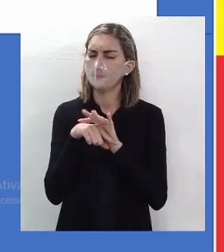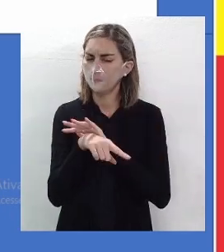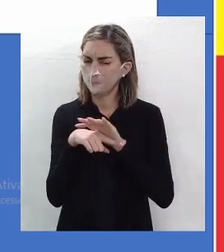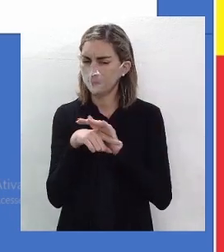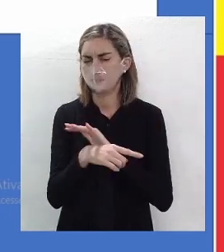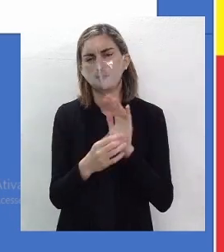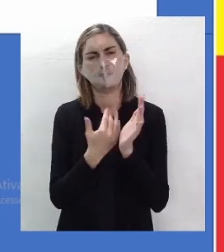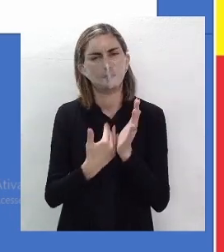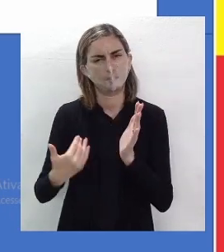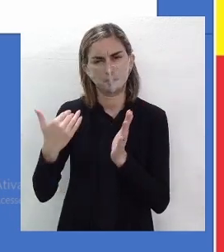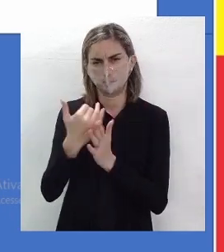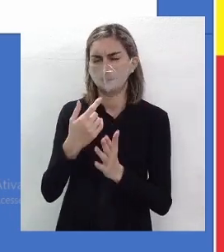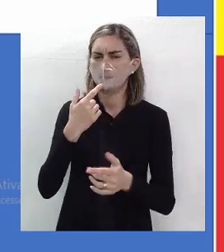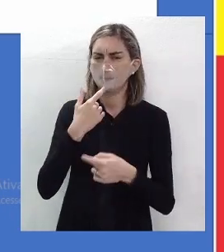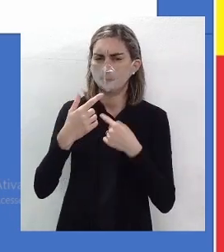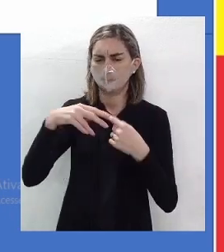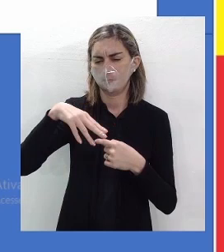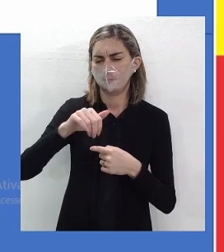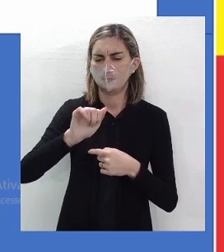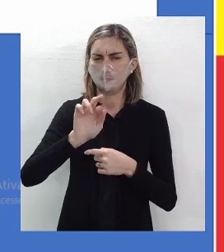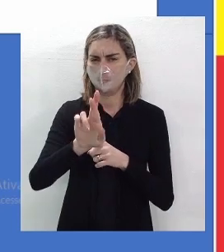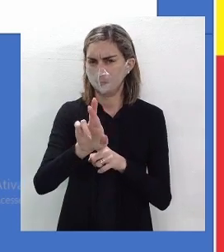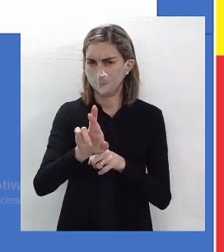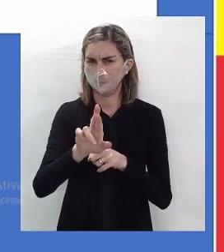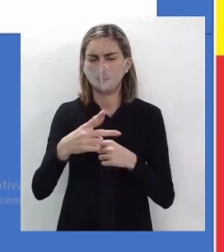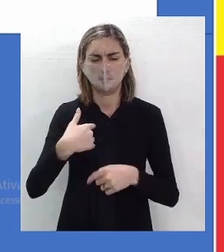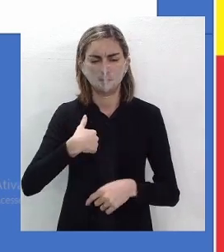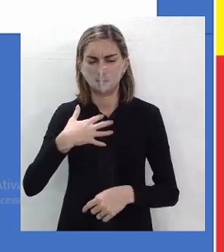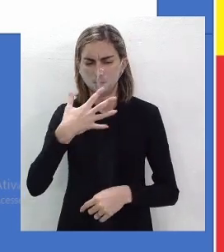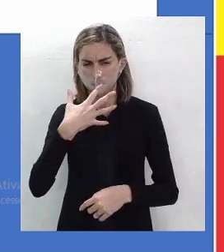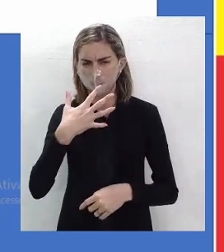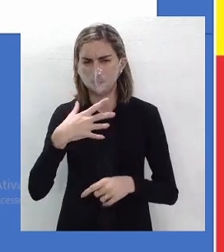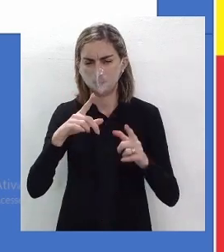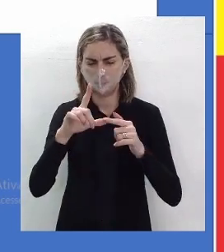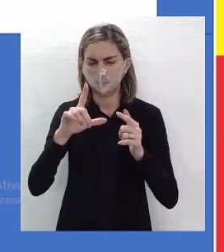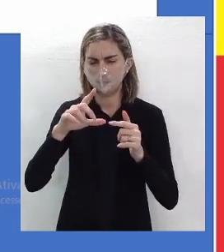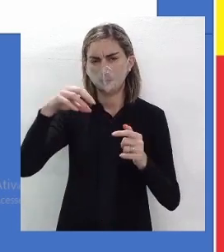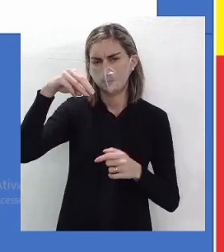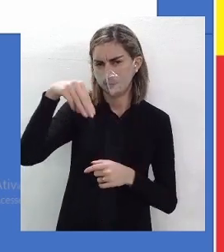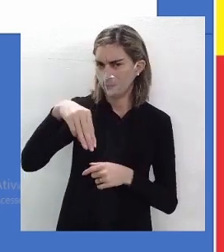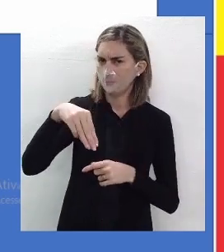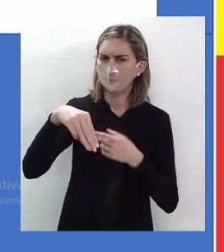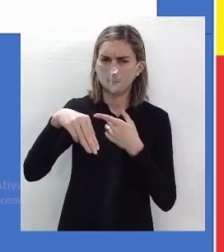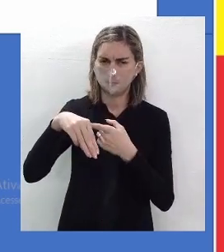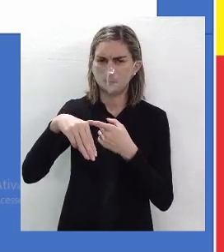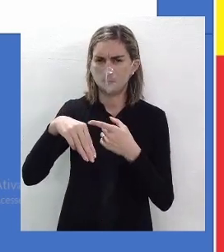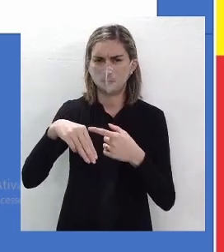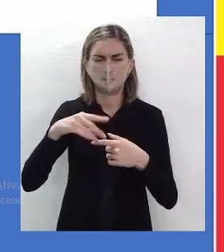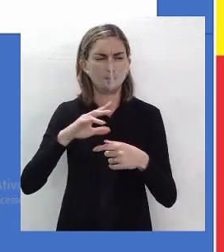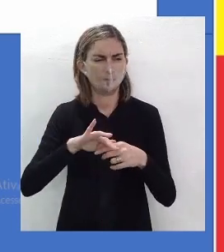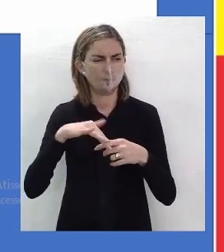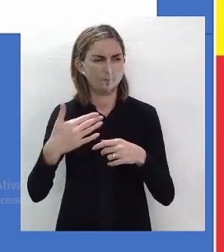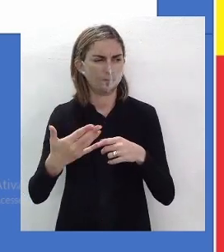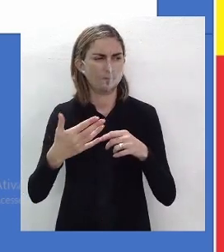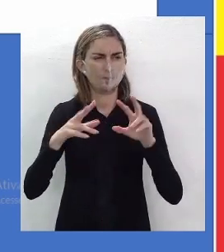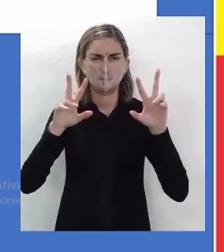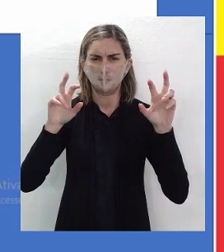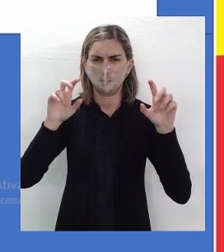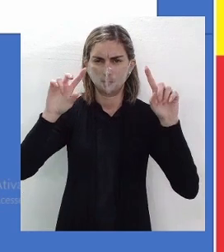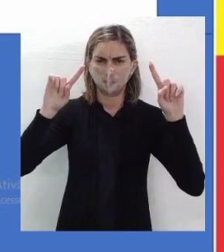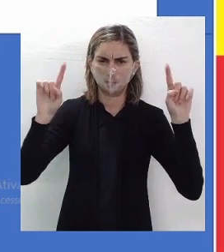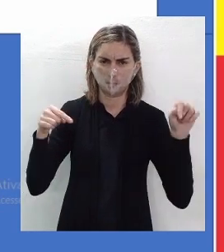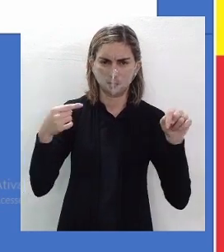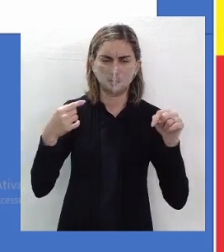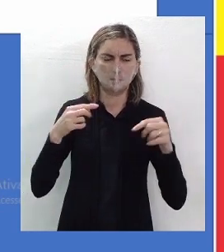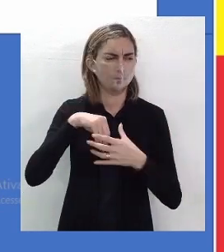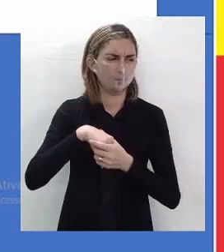mais de perto na palavra mar. A gente vê que a letra M, não é? Ficou fora dos parênteses. E